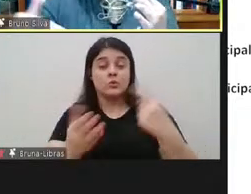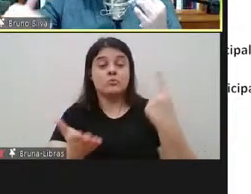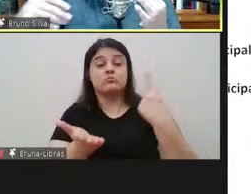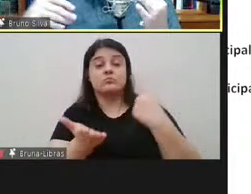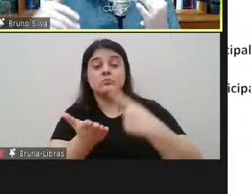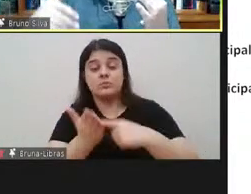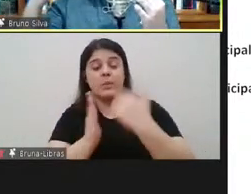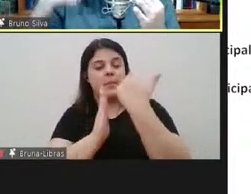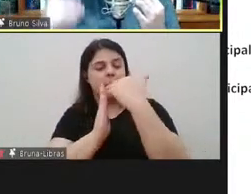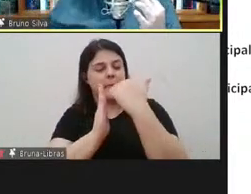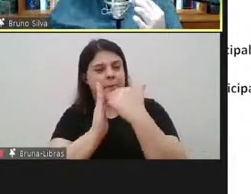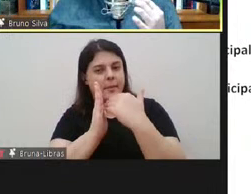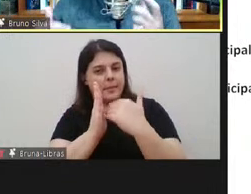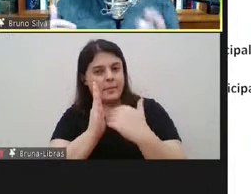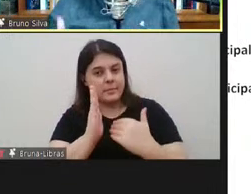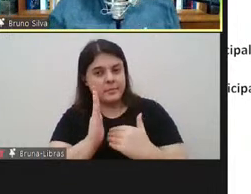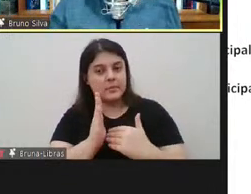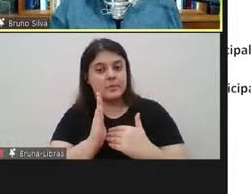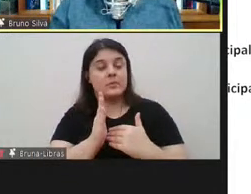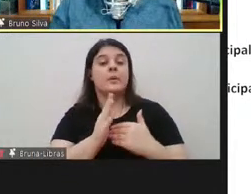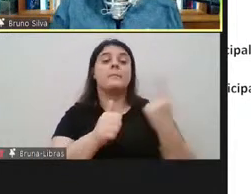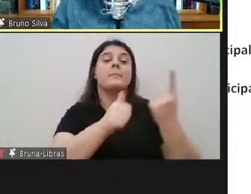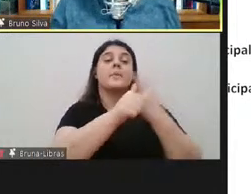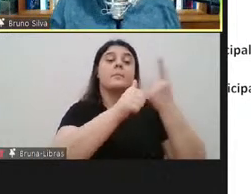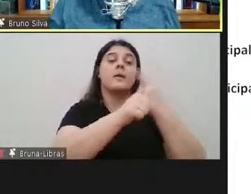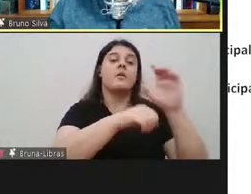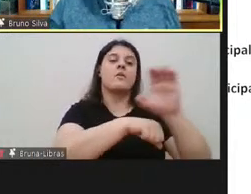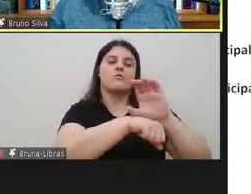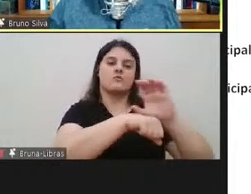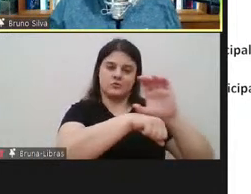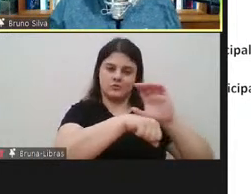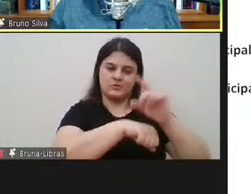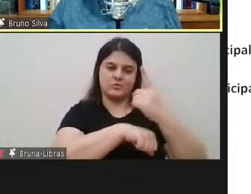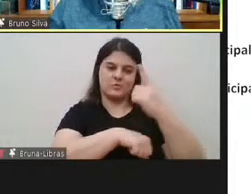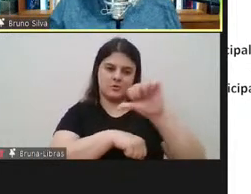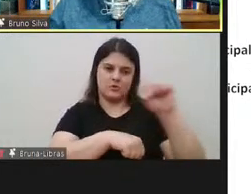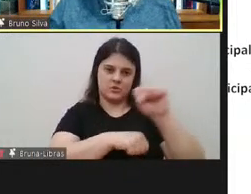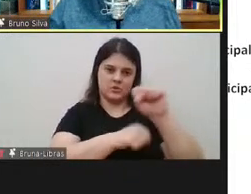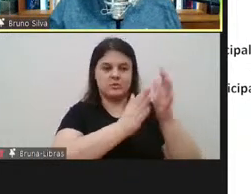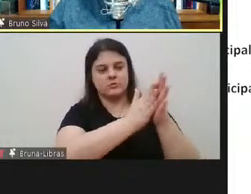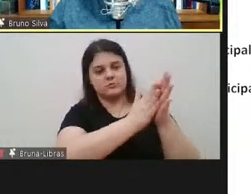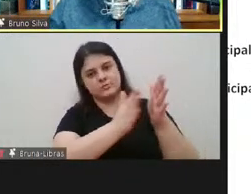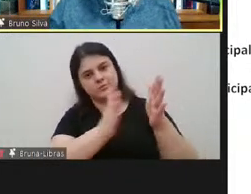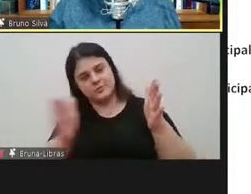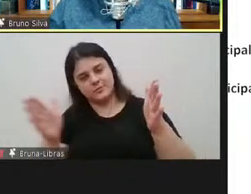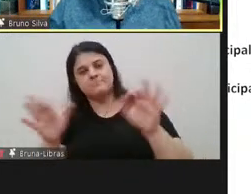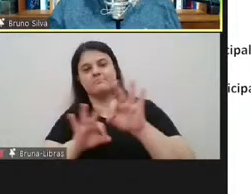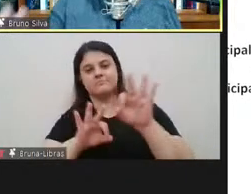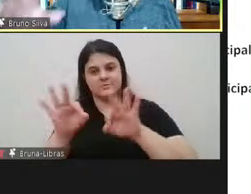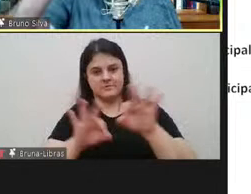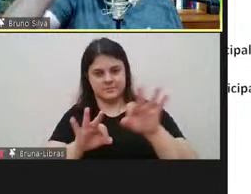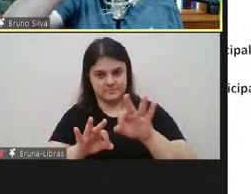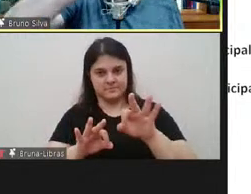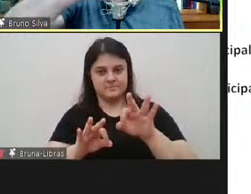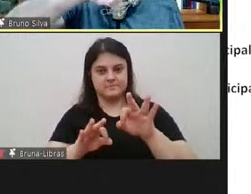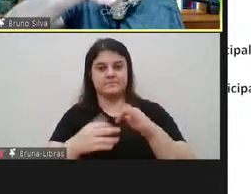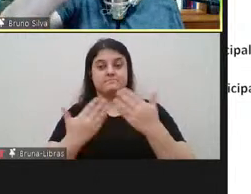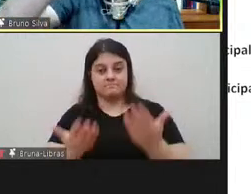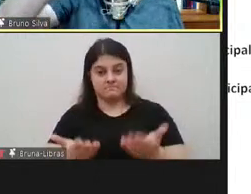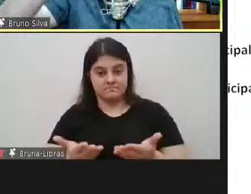sendo estabelecido e foi definido a partir da Constituição Federal de 88 no caso brasileiro perfeito ou não